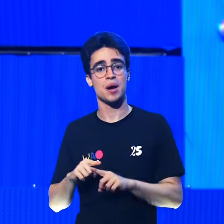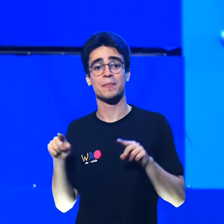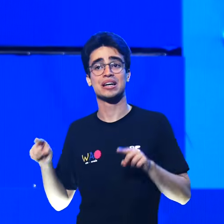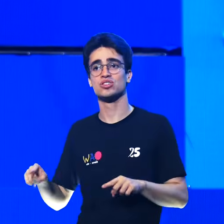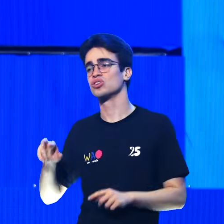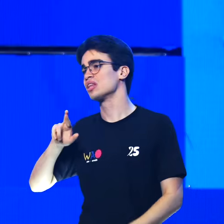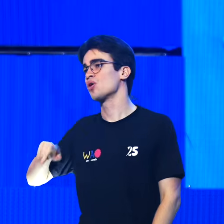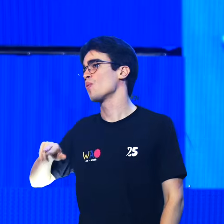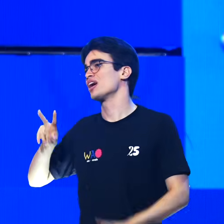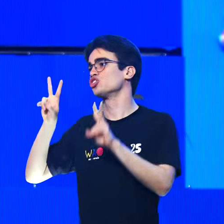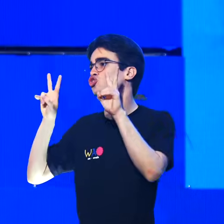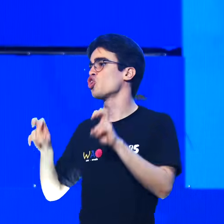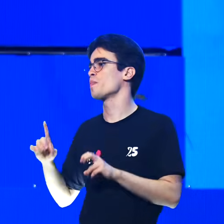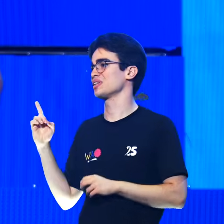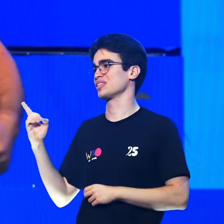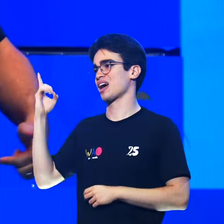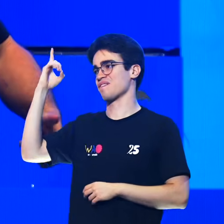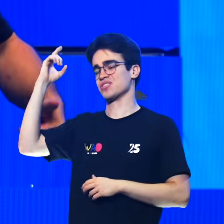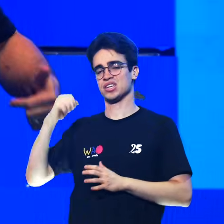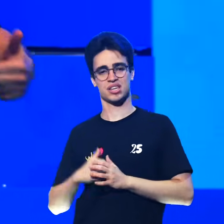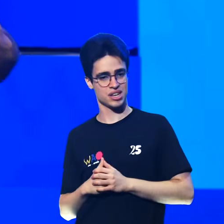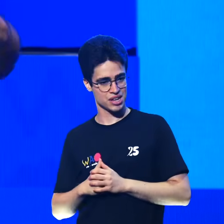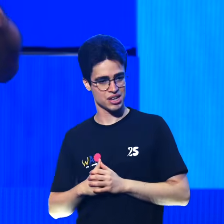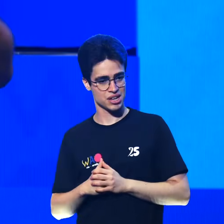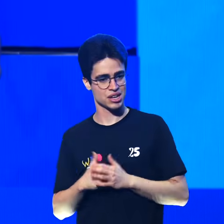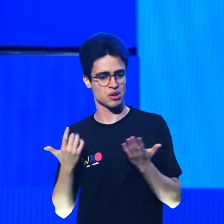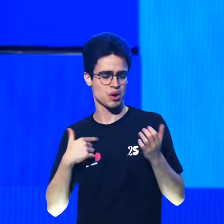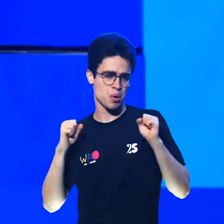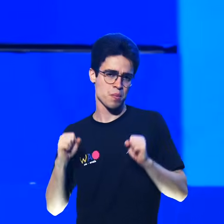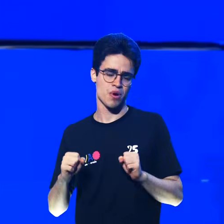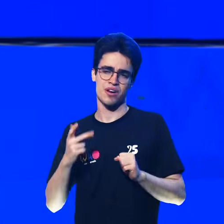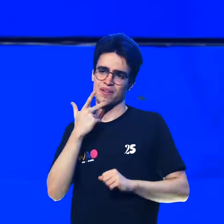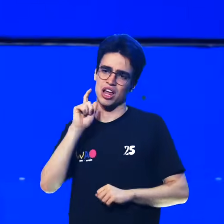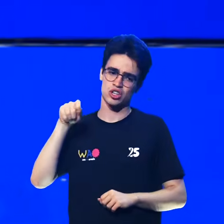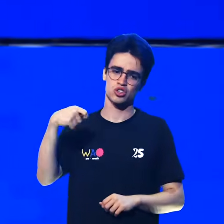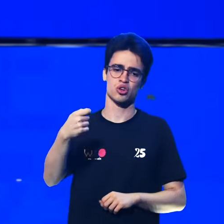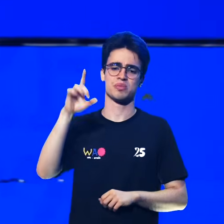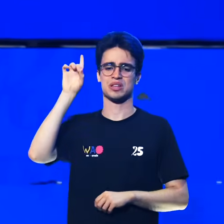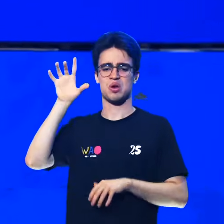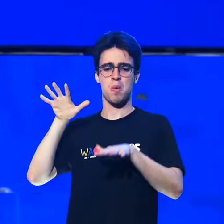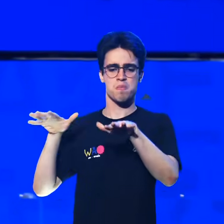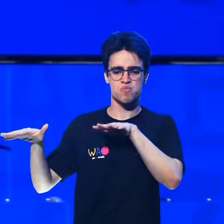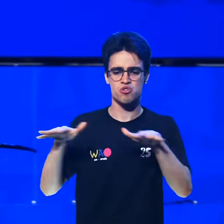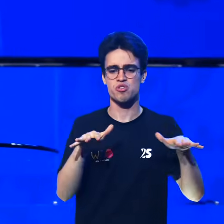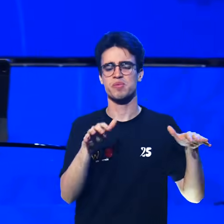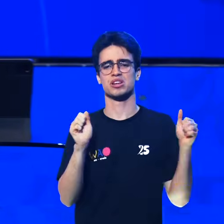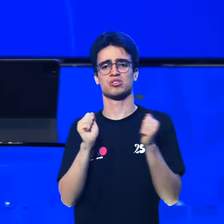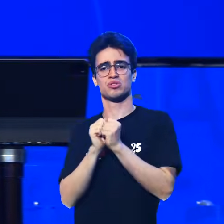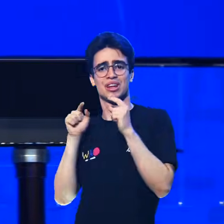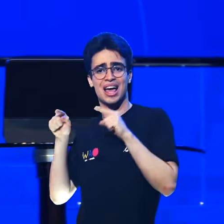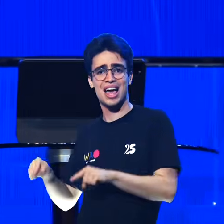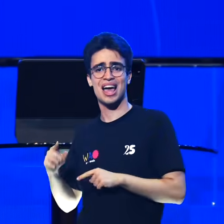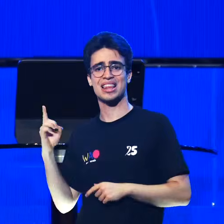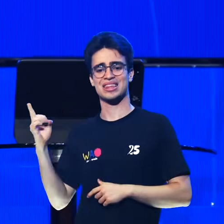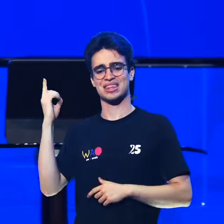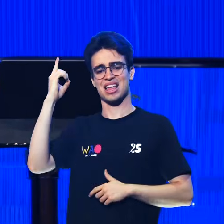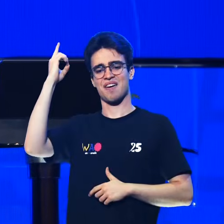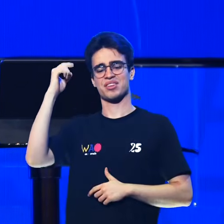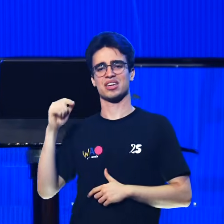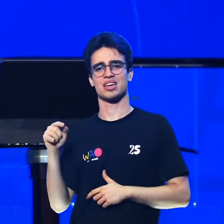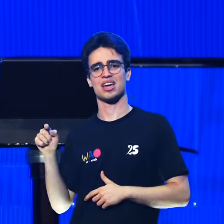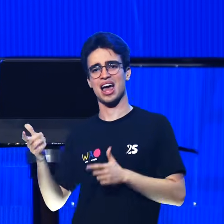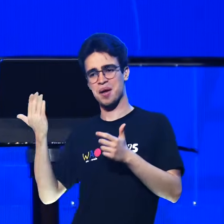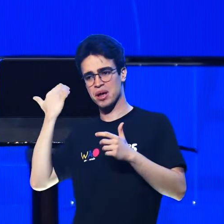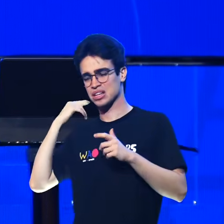ver com Davi. Eu poderia falar sobre o movimento de Deus na vida do menino Davi, que tira ele do